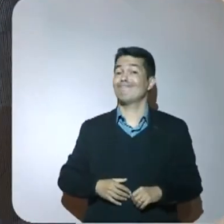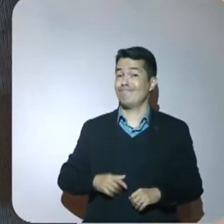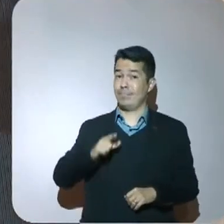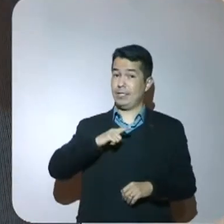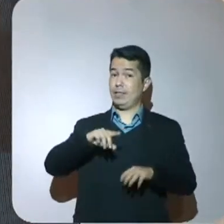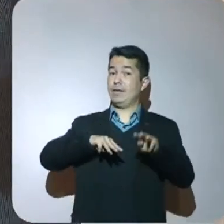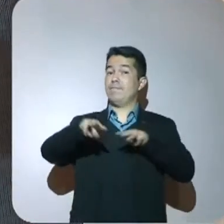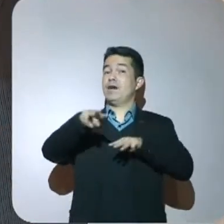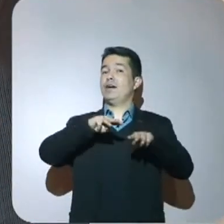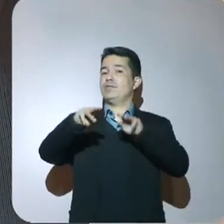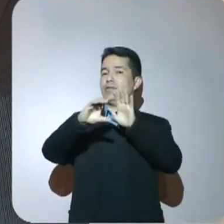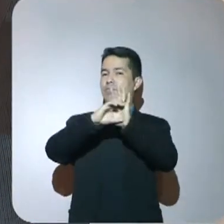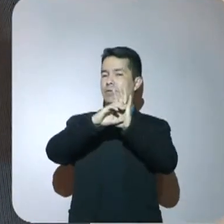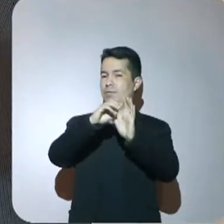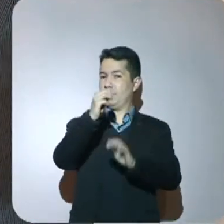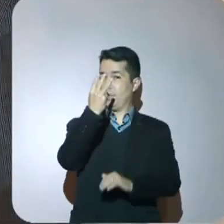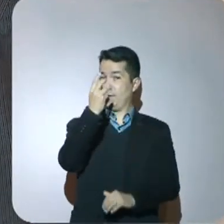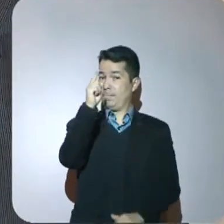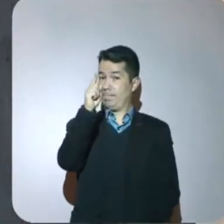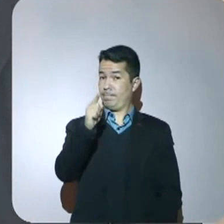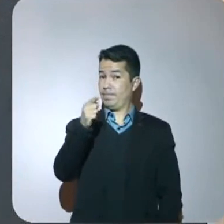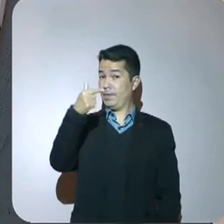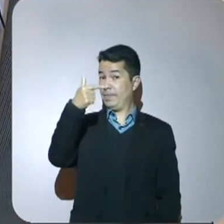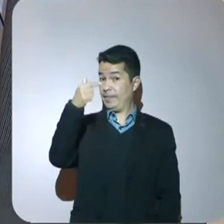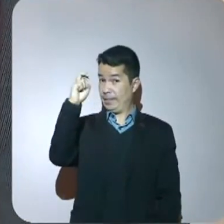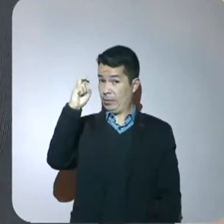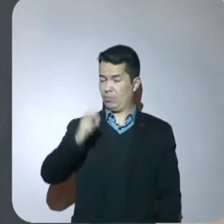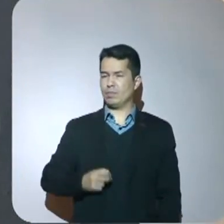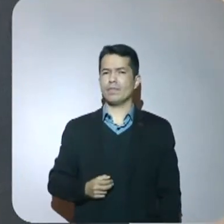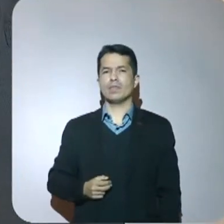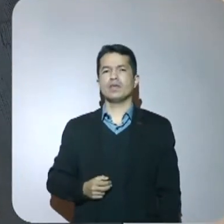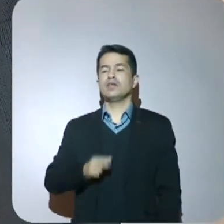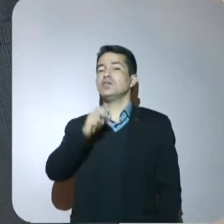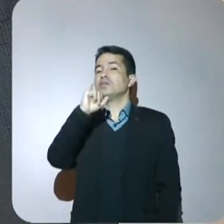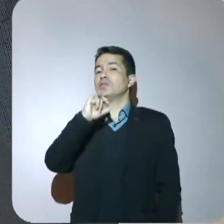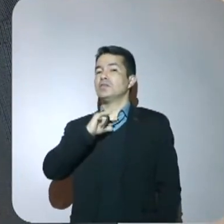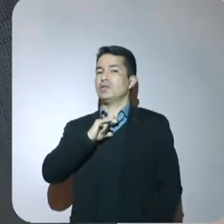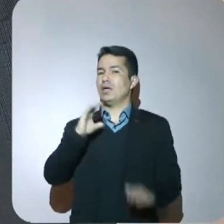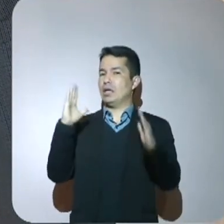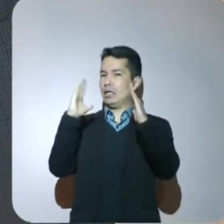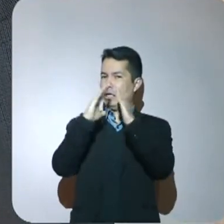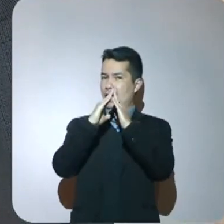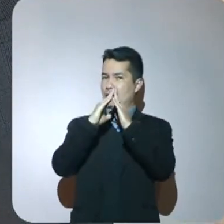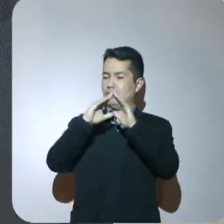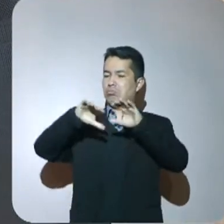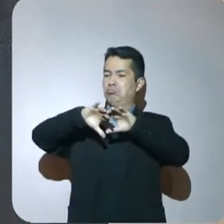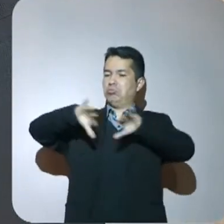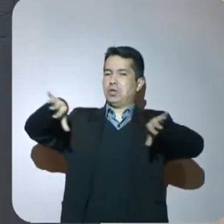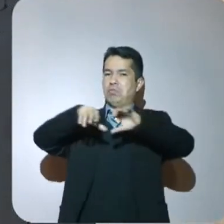casa estiver dividida contra si mesmo, tal casa não poderá subsistir.